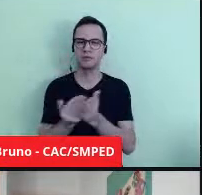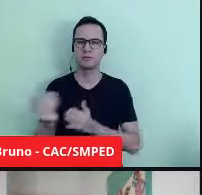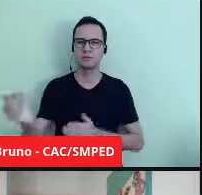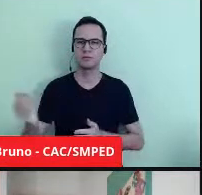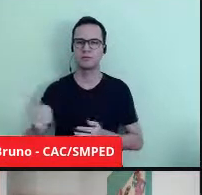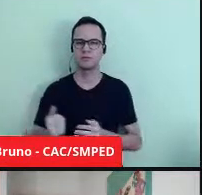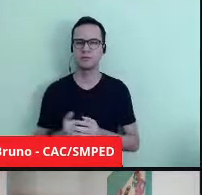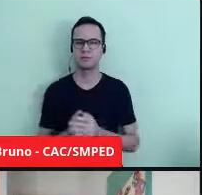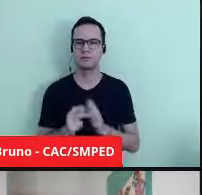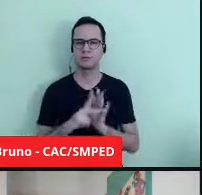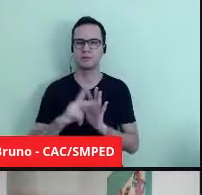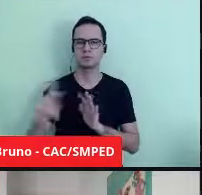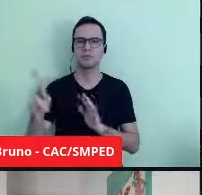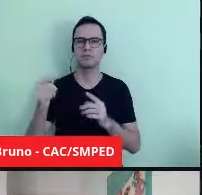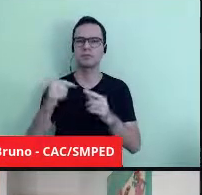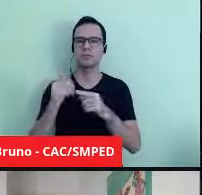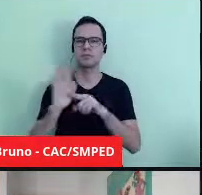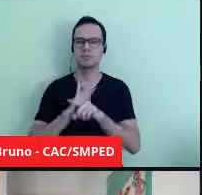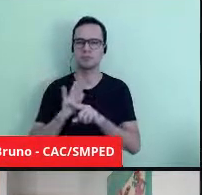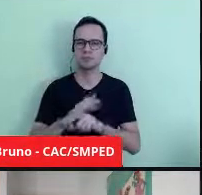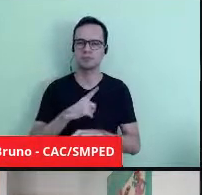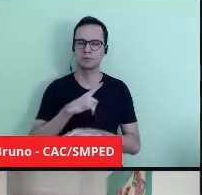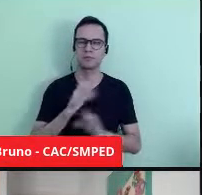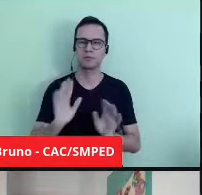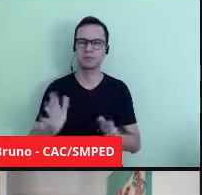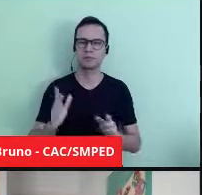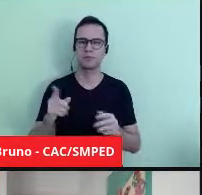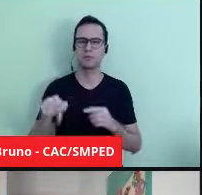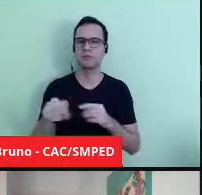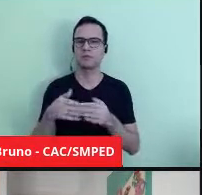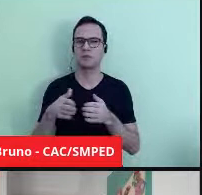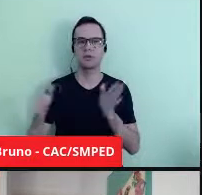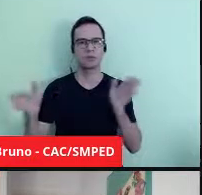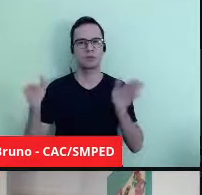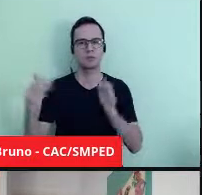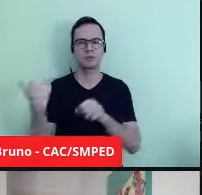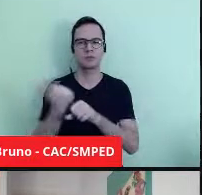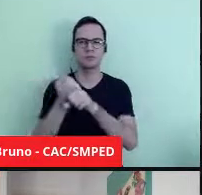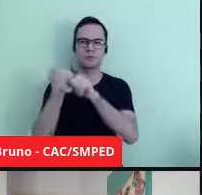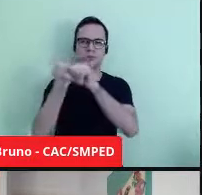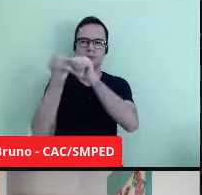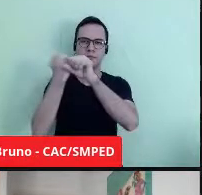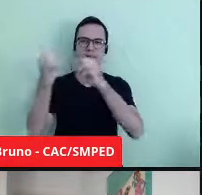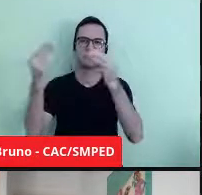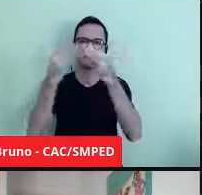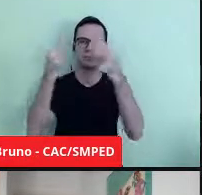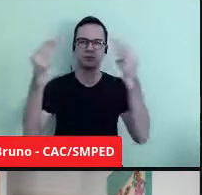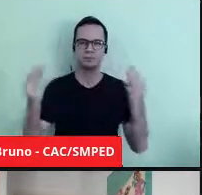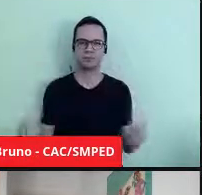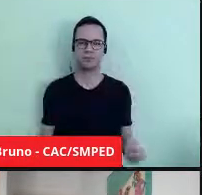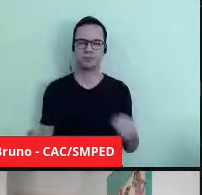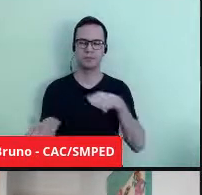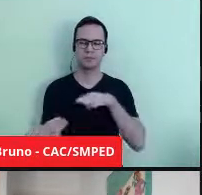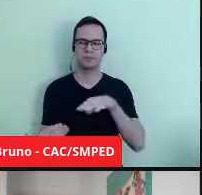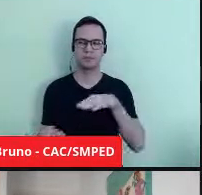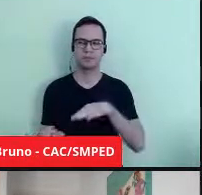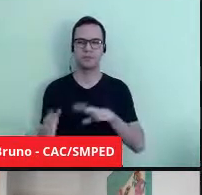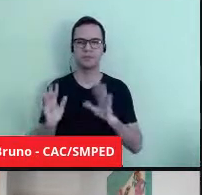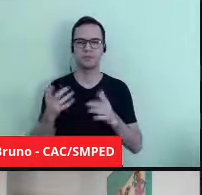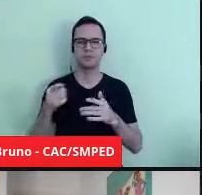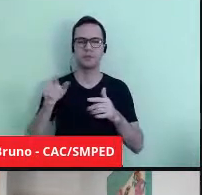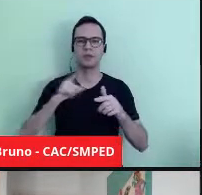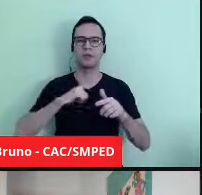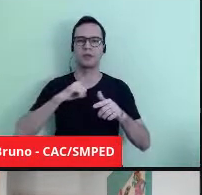das próprias questões que estão colocadas e que foram colocadas ao longo de toda a construção do Museu da Língua, né? Já nesse pátio, a gente